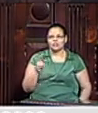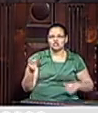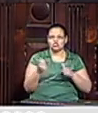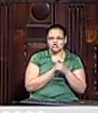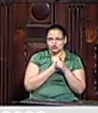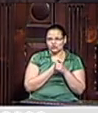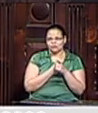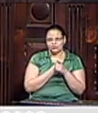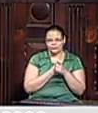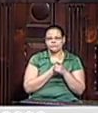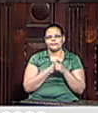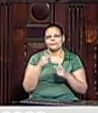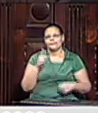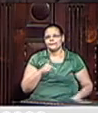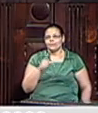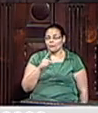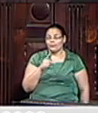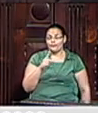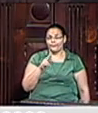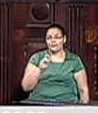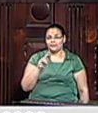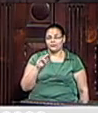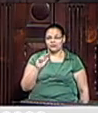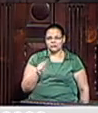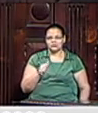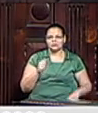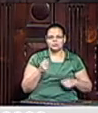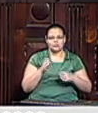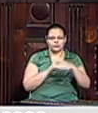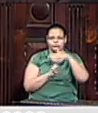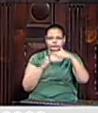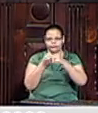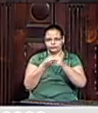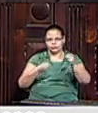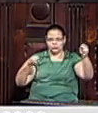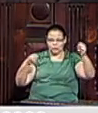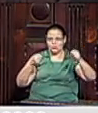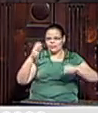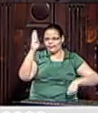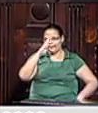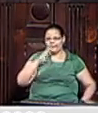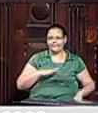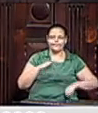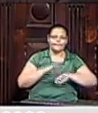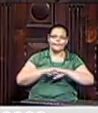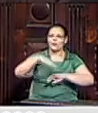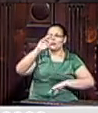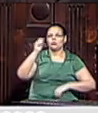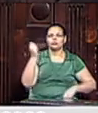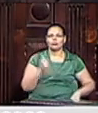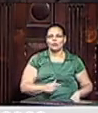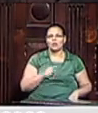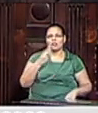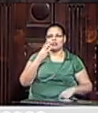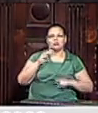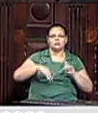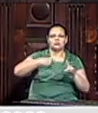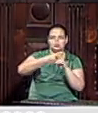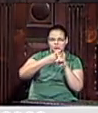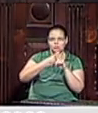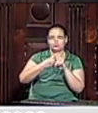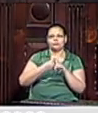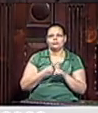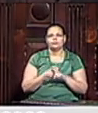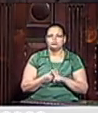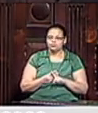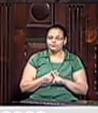dívida com a Previdência das grandes empresas do Brasil é mais do que o triplo do que eles alegam ser o déficit